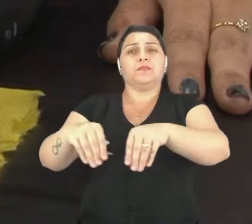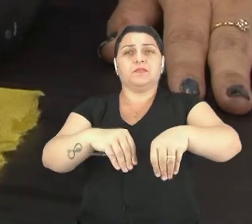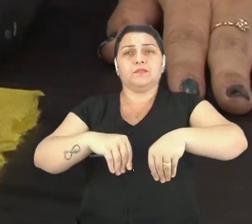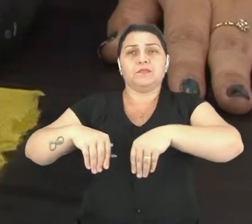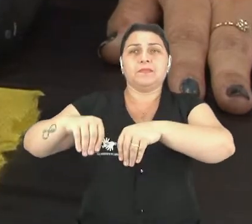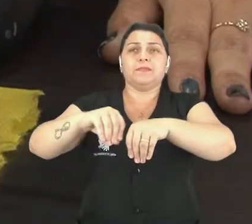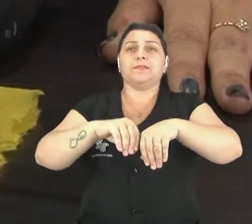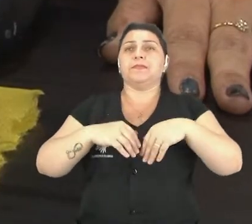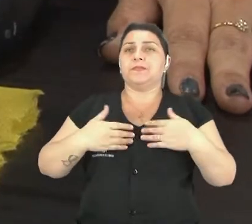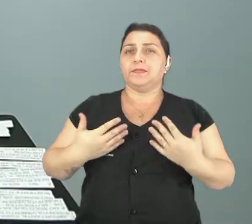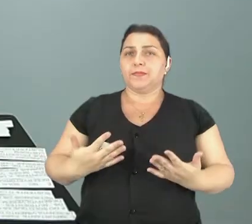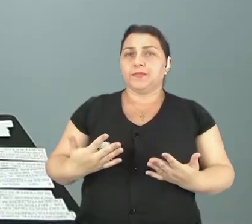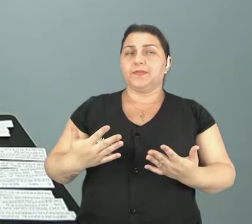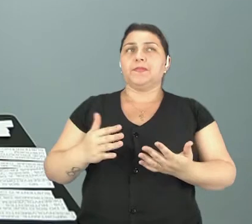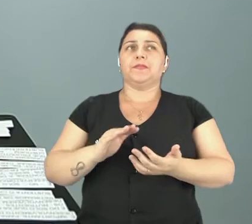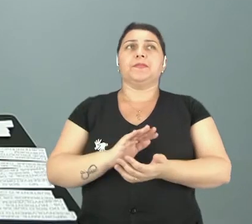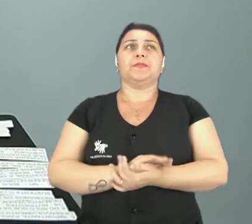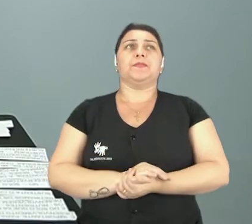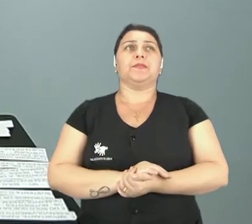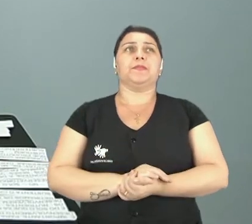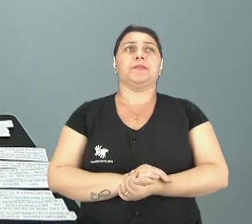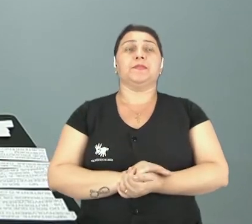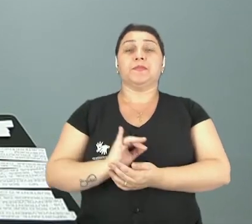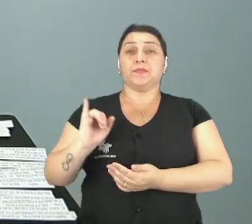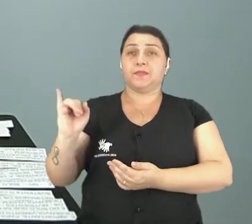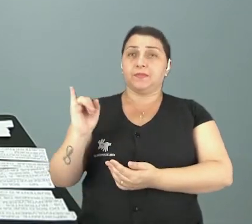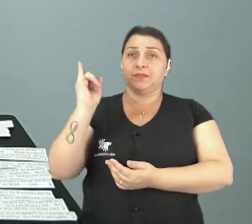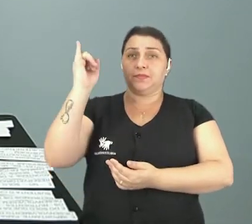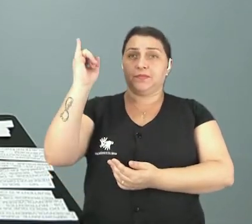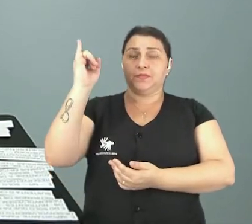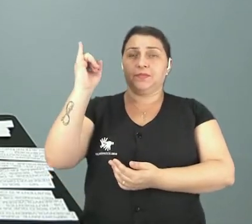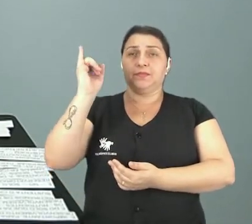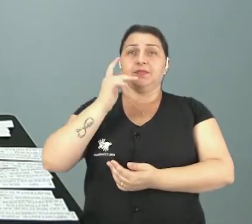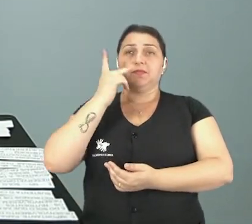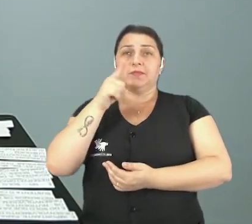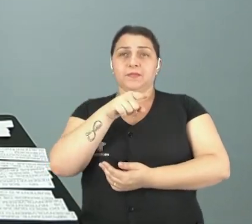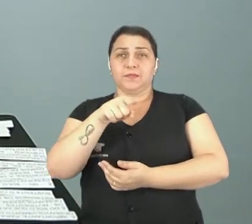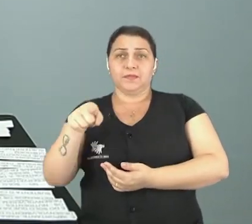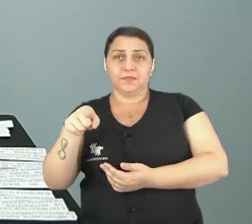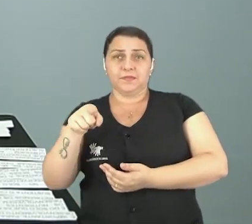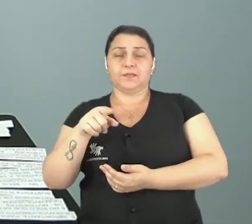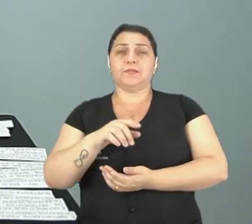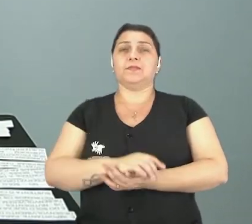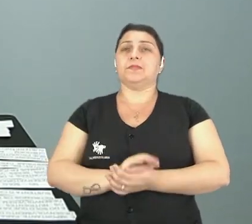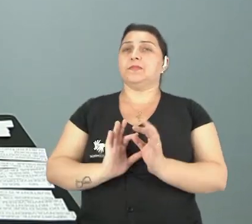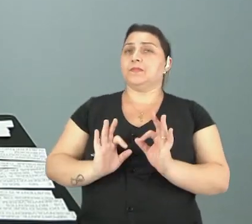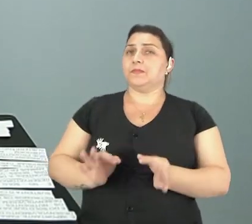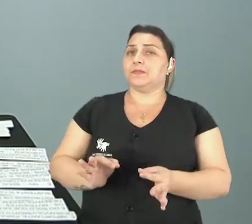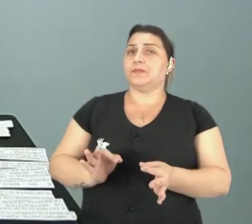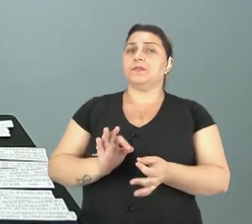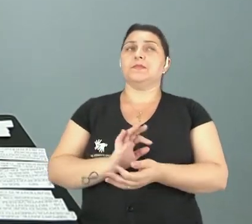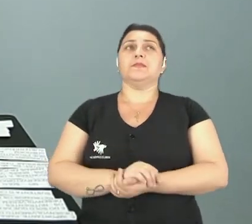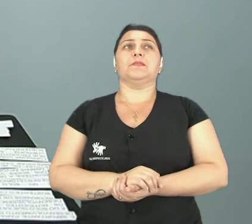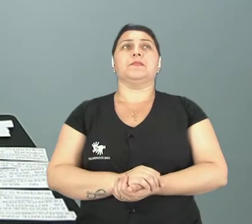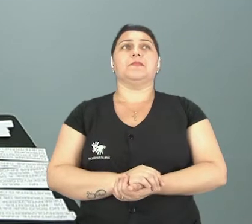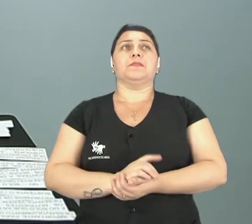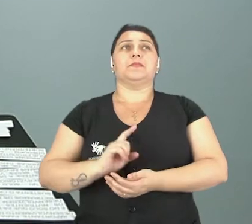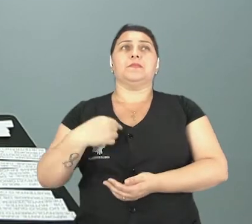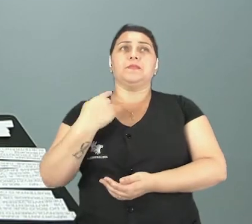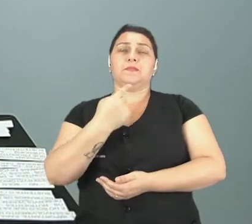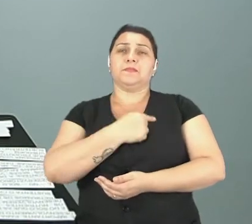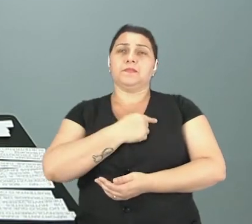solo, tá? O solo, ele é muito importante, como eu falei para vocês, certo?